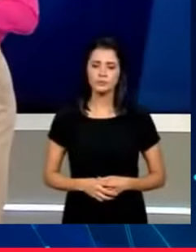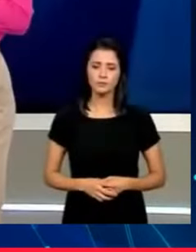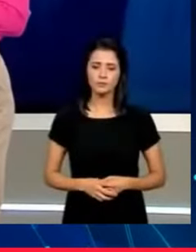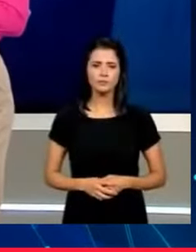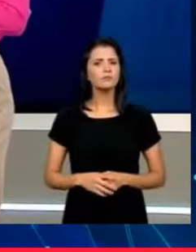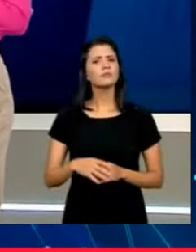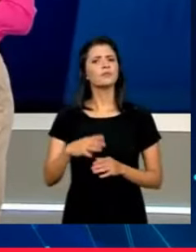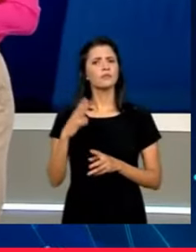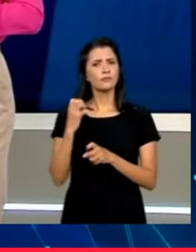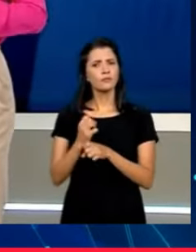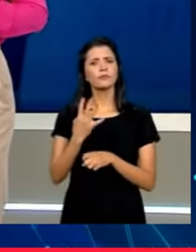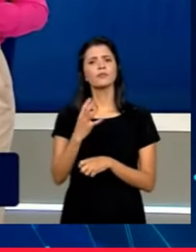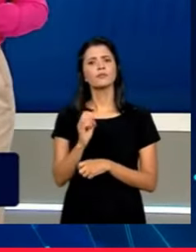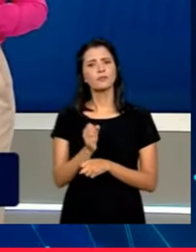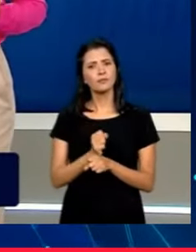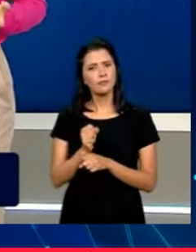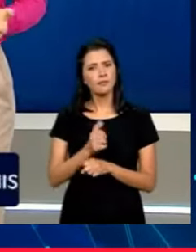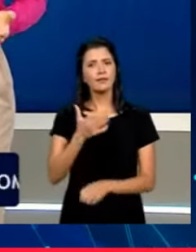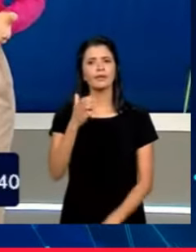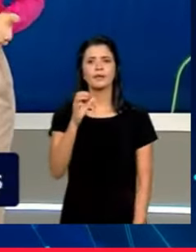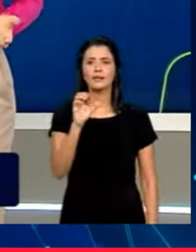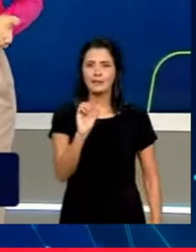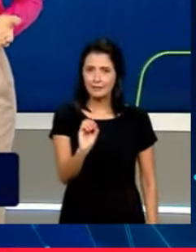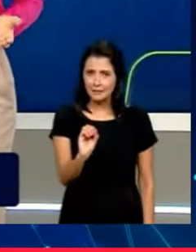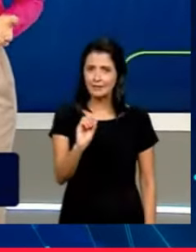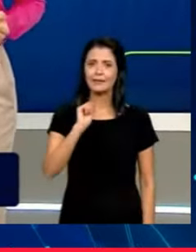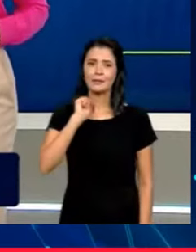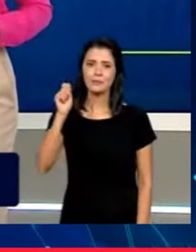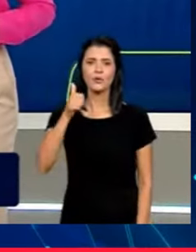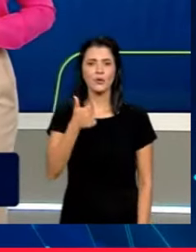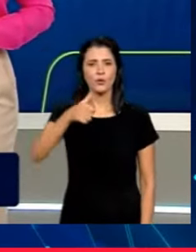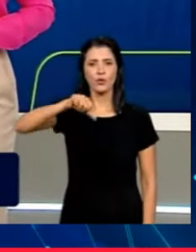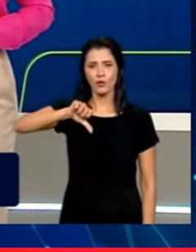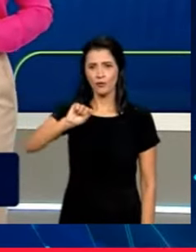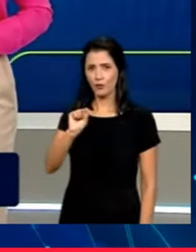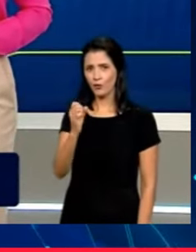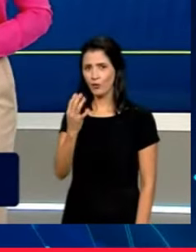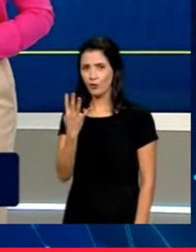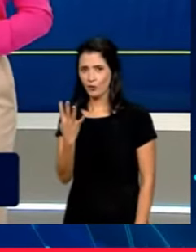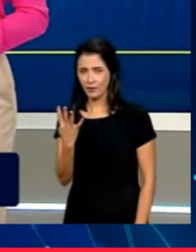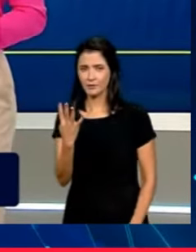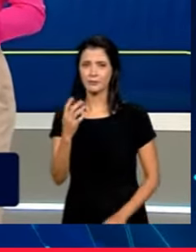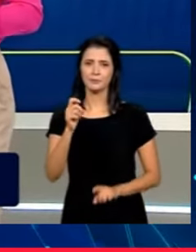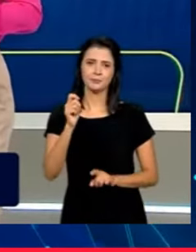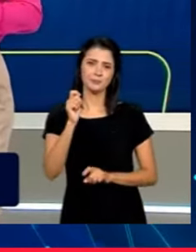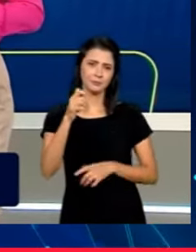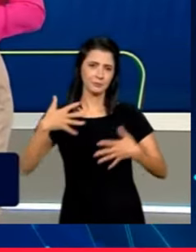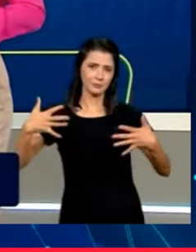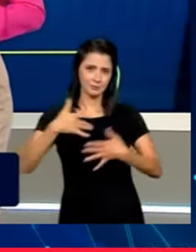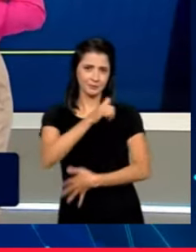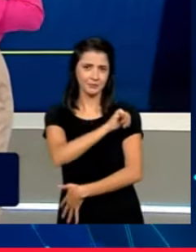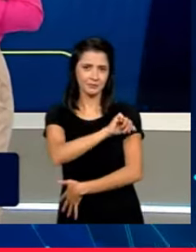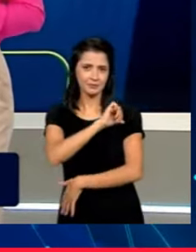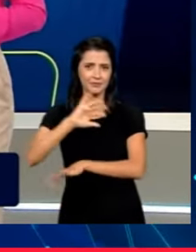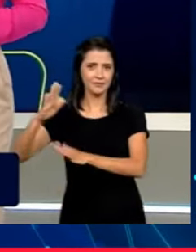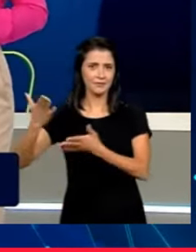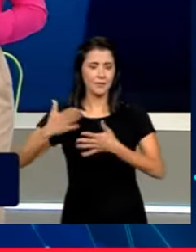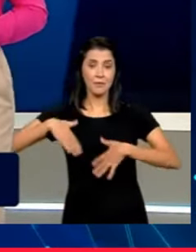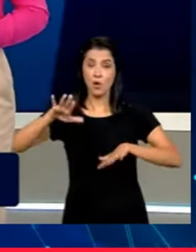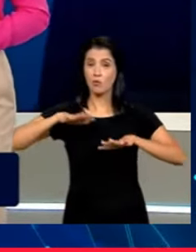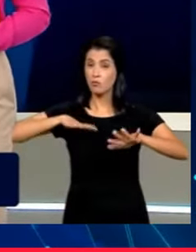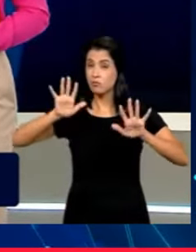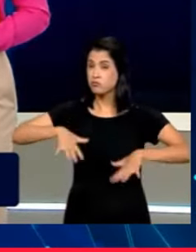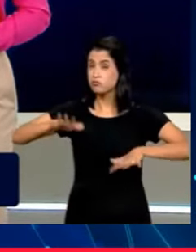Exatos 40 anos, em 10 de abril de 1984, a cidade do Rio de Janeiro recebia uma das maiores manifestações